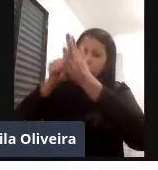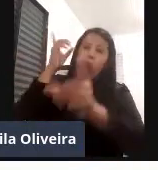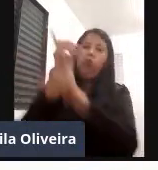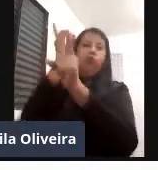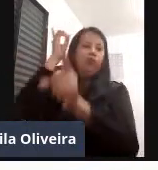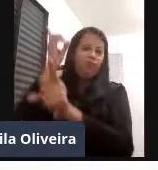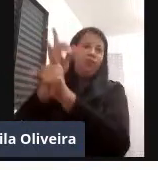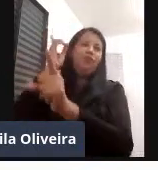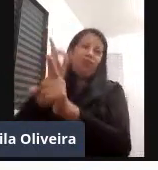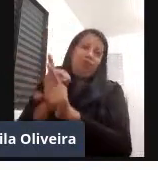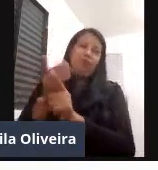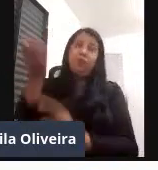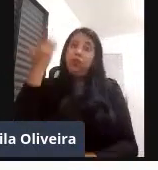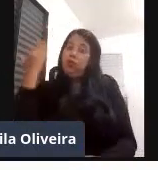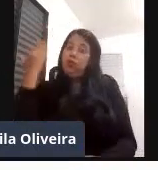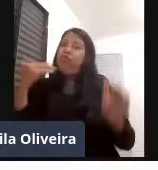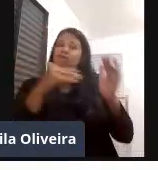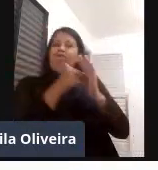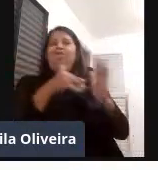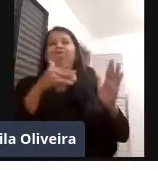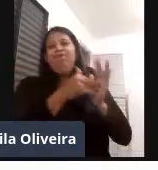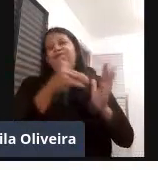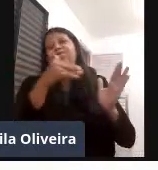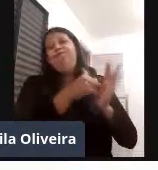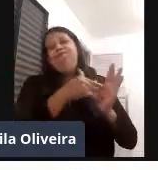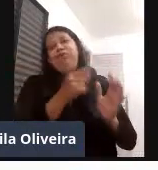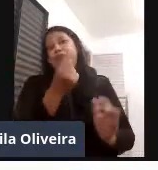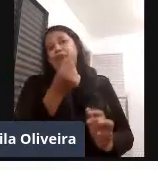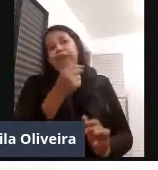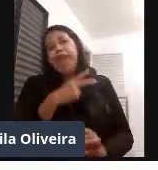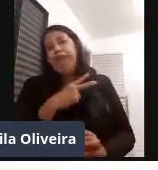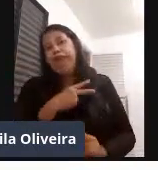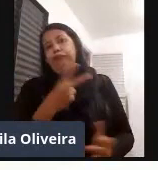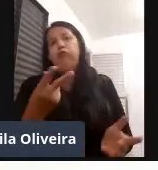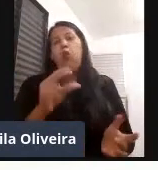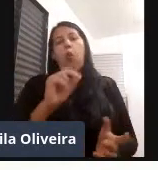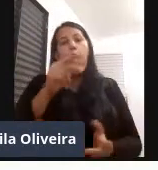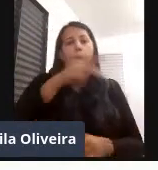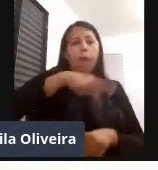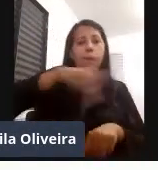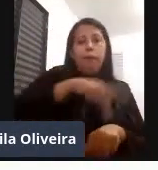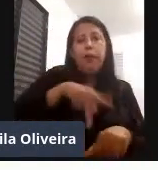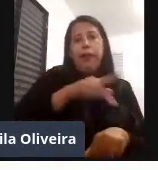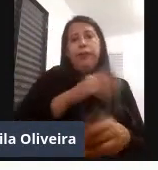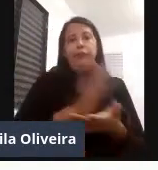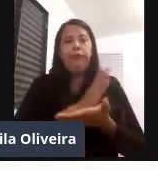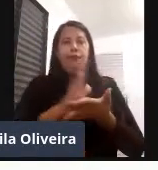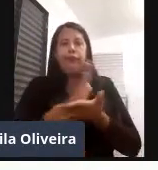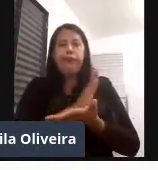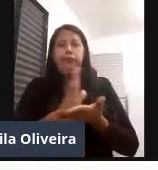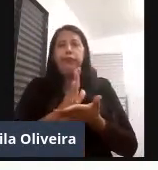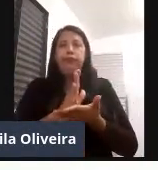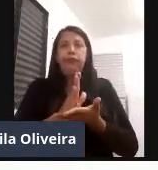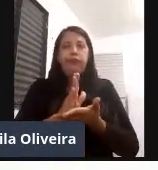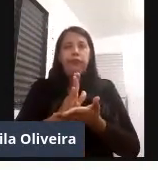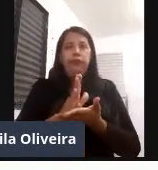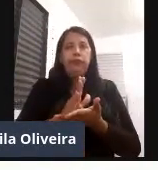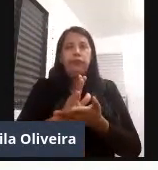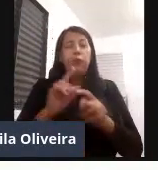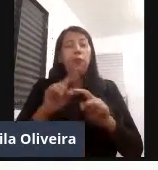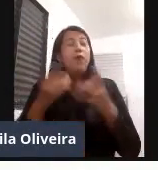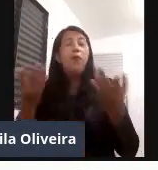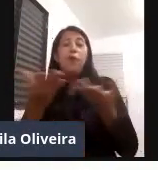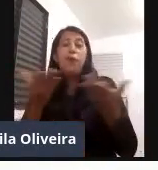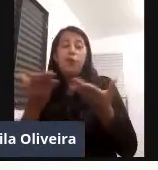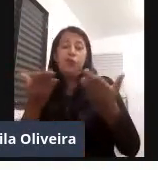Ela não fica mais limitada a questões geográficas, a questões de idioma também, porque hoje em dia a gente tem vários recursos